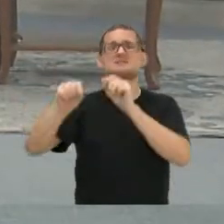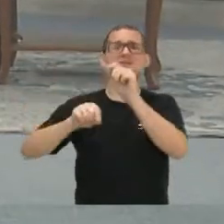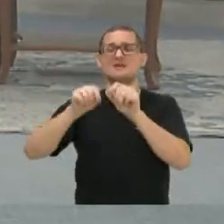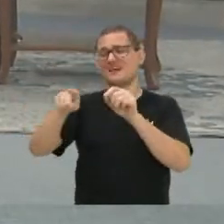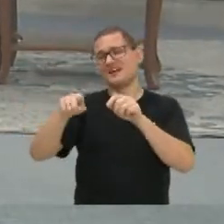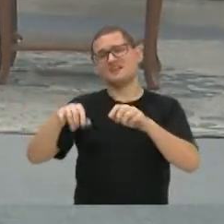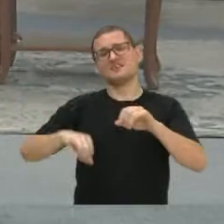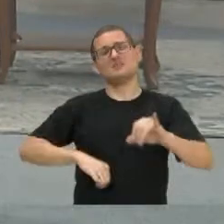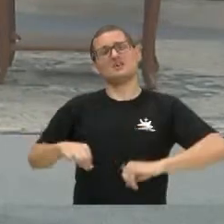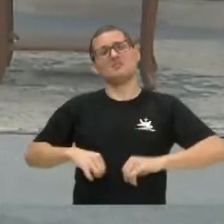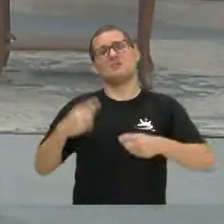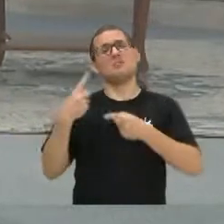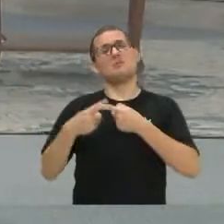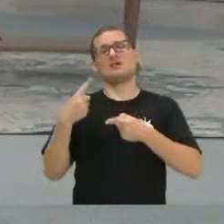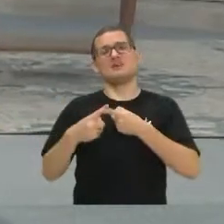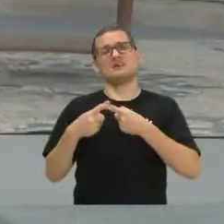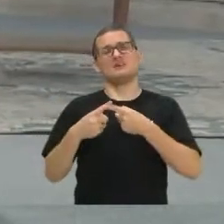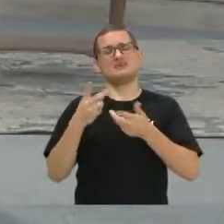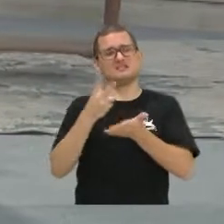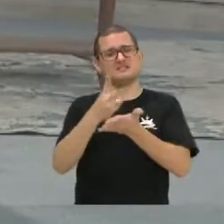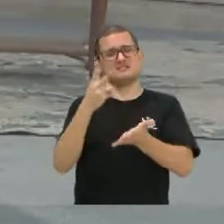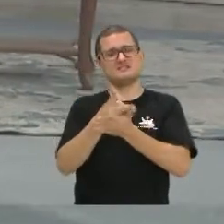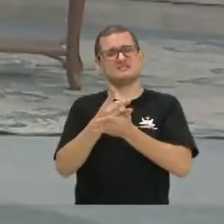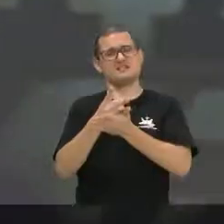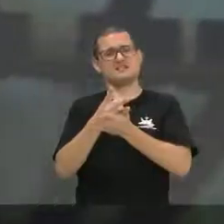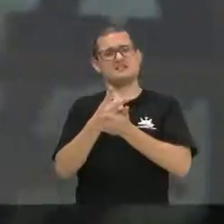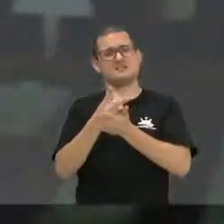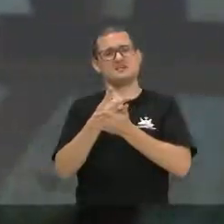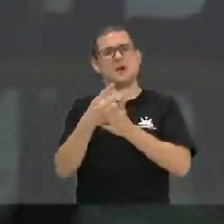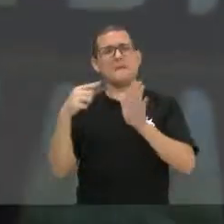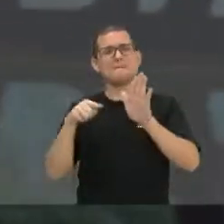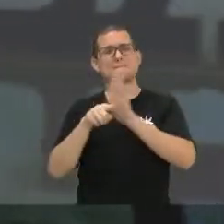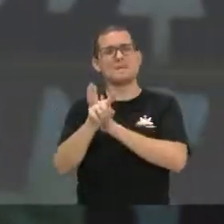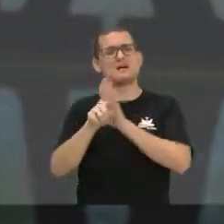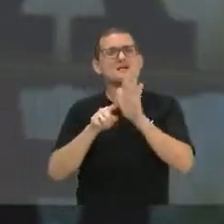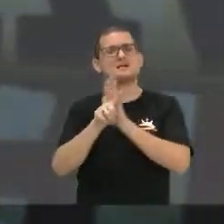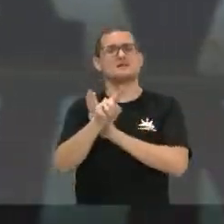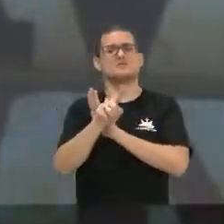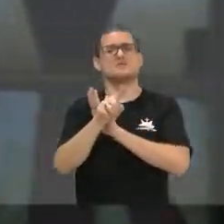que desde as tradições bíblicas mais